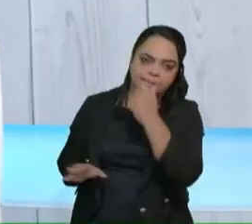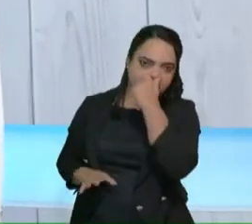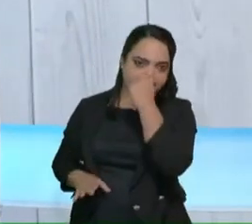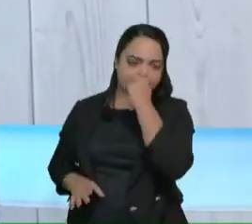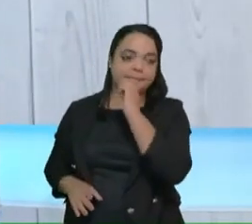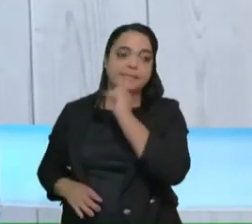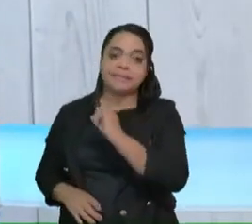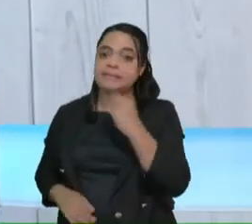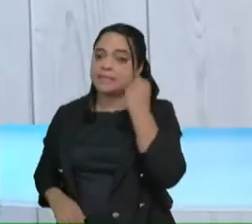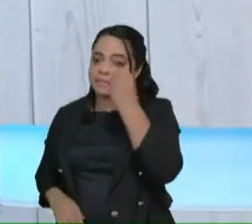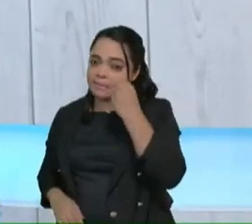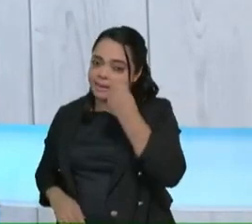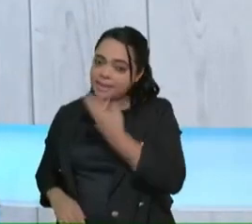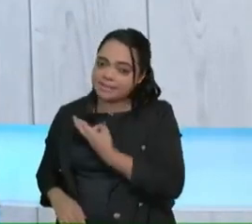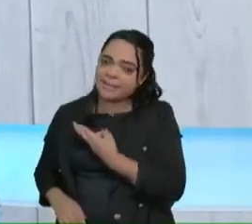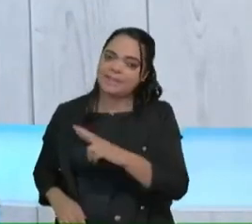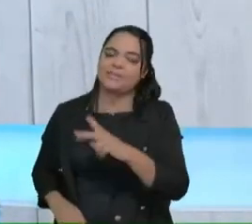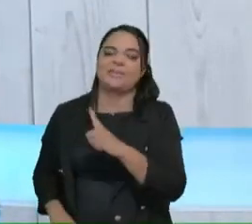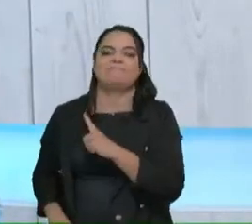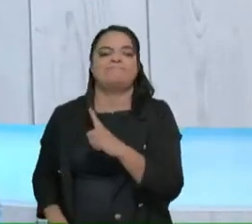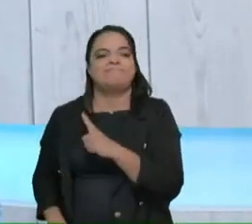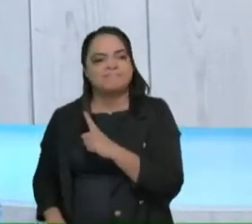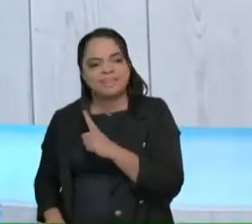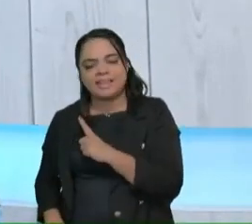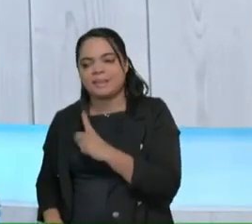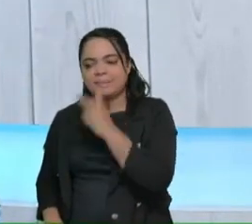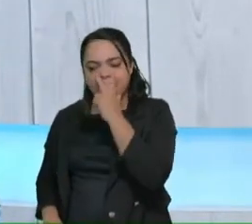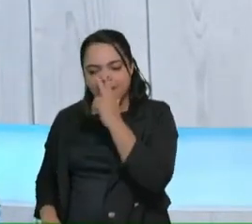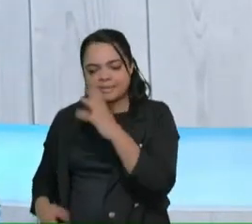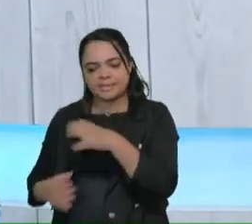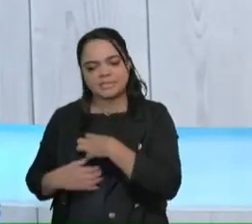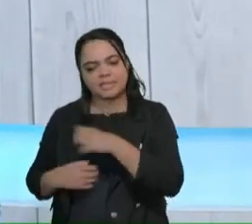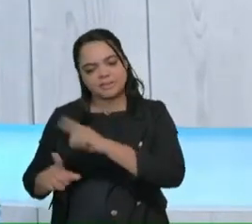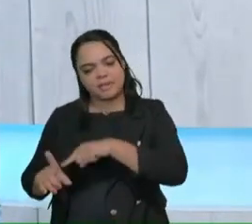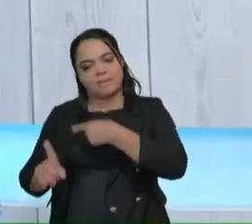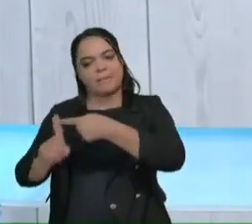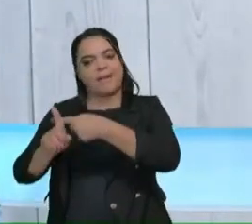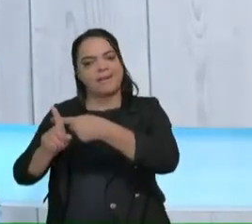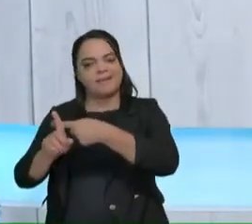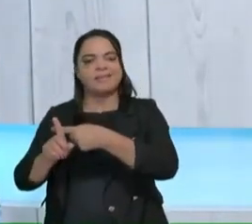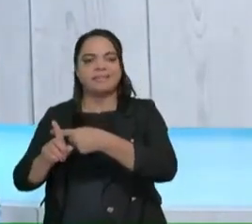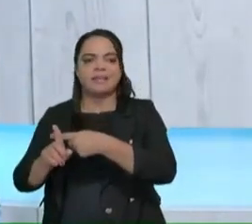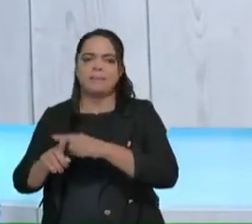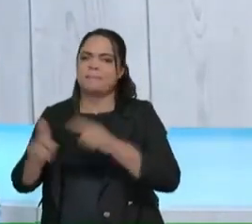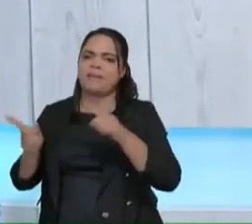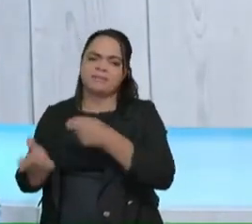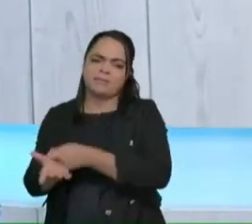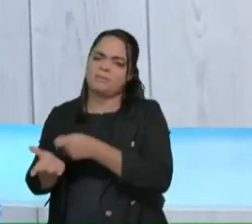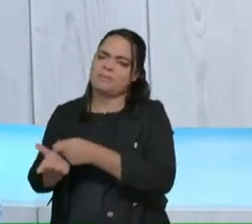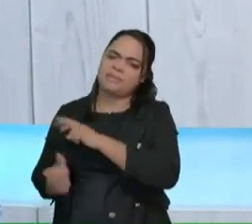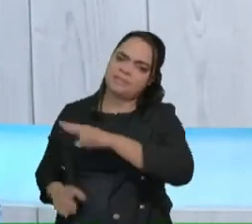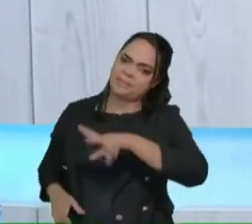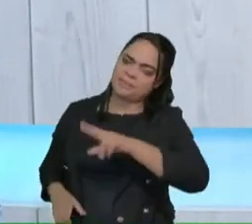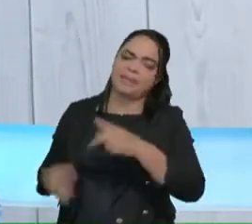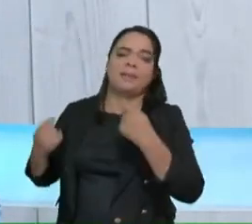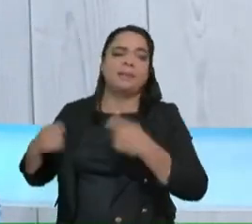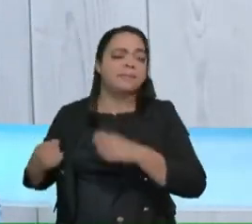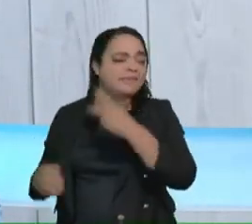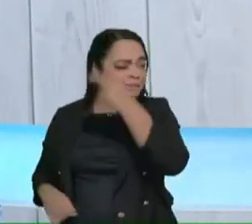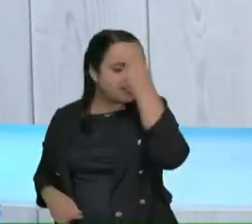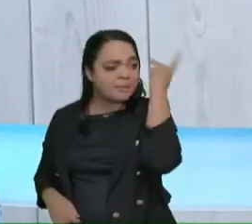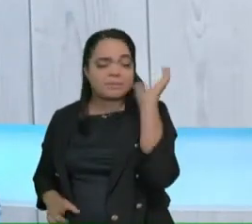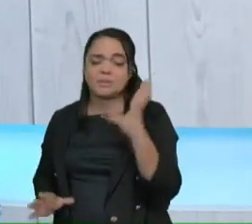quem tem experiências religiosas é claro que tem um algo a mais na existência mas não é obrigado é preciso que a